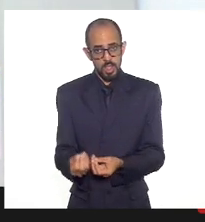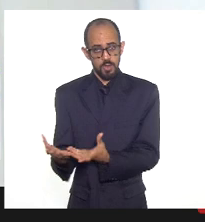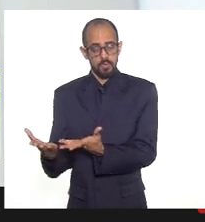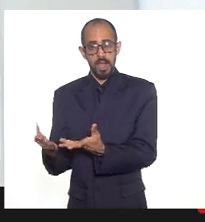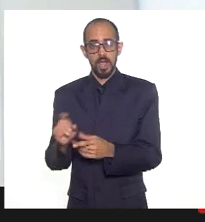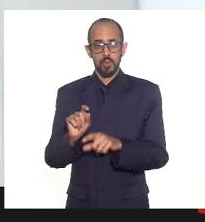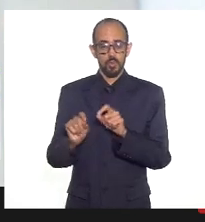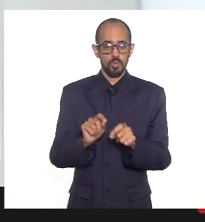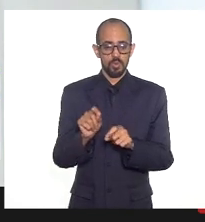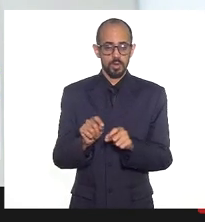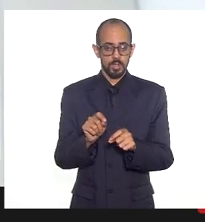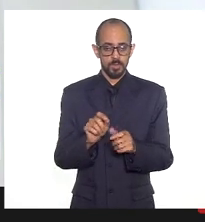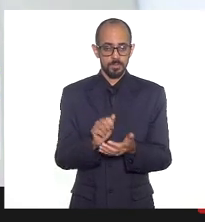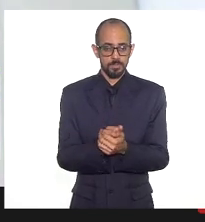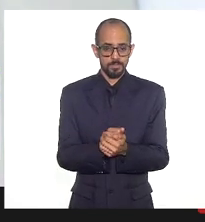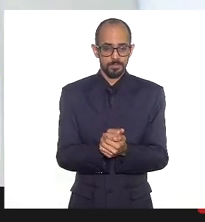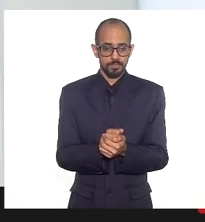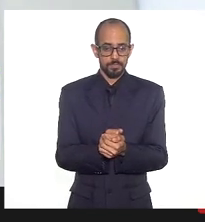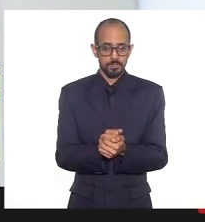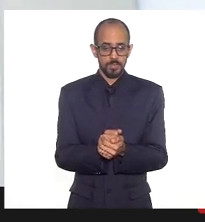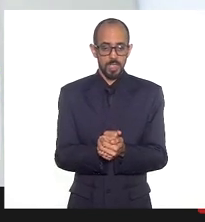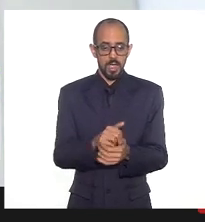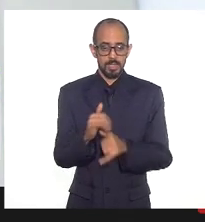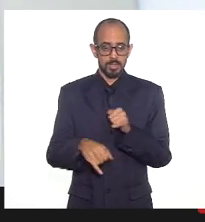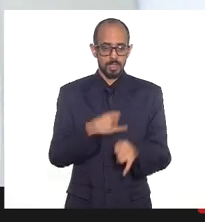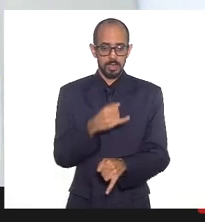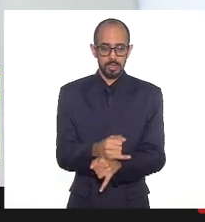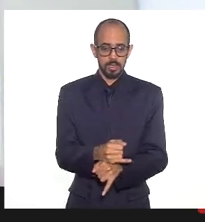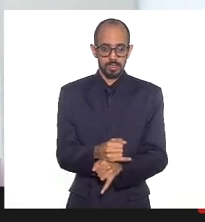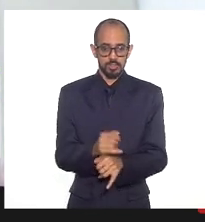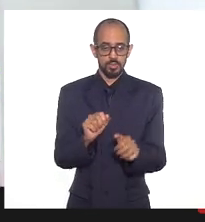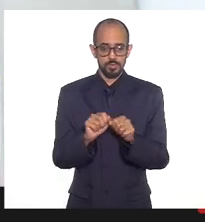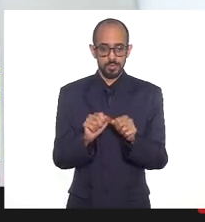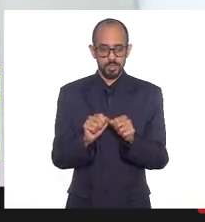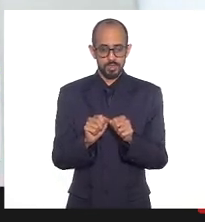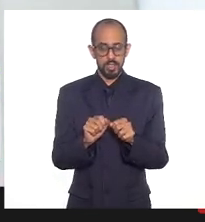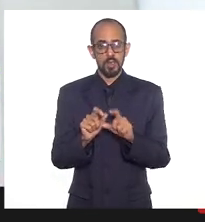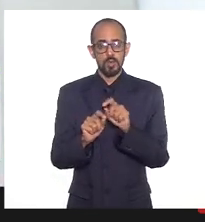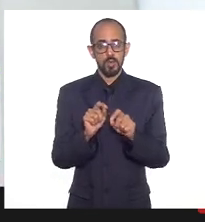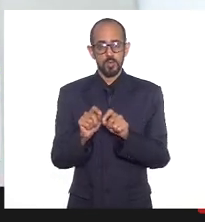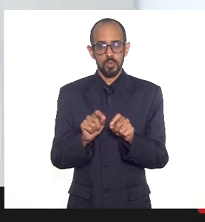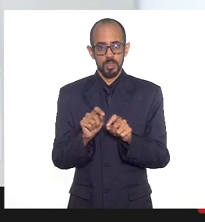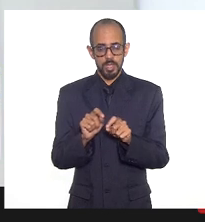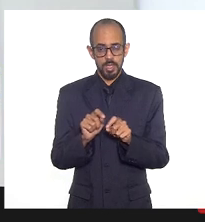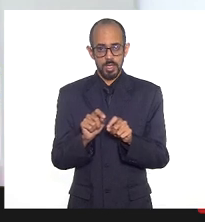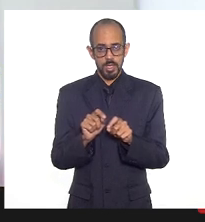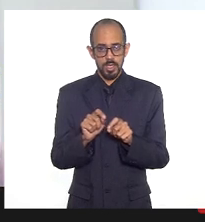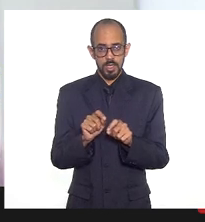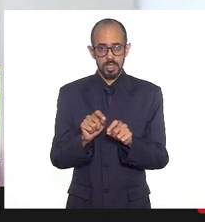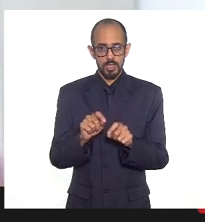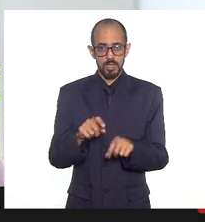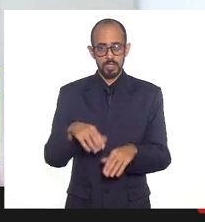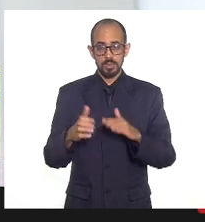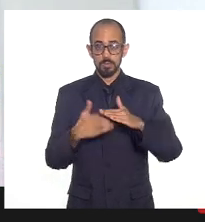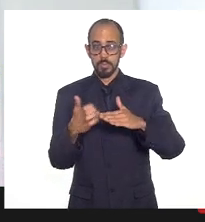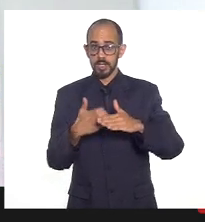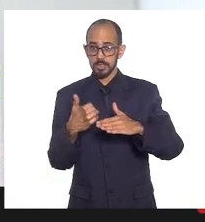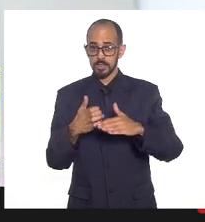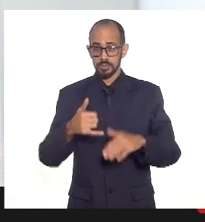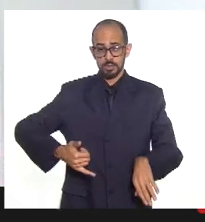a internet, de levar, fazer com que as operadoras cumpram, né, o que está previsto e